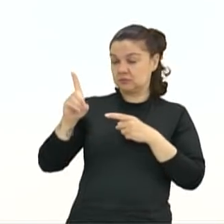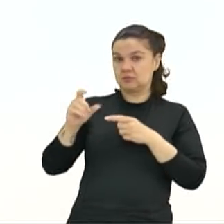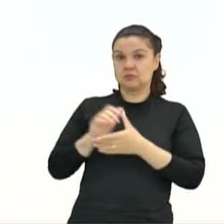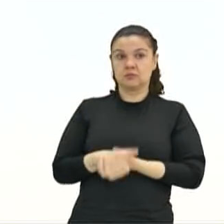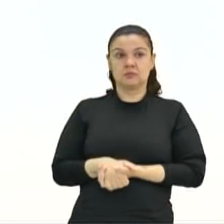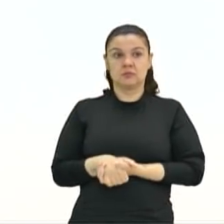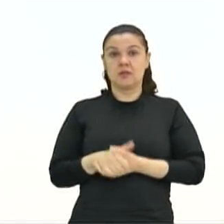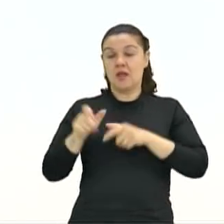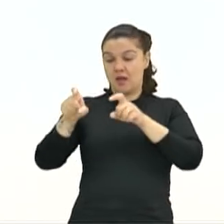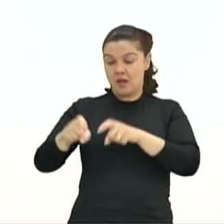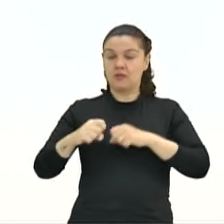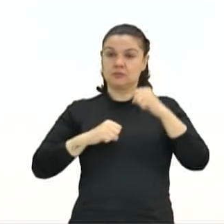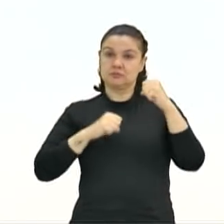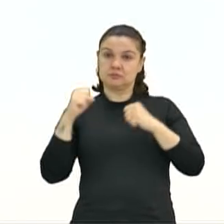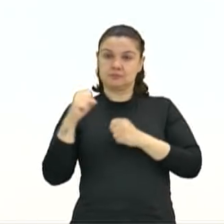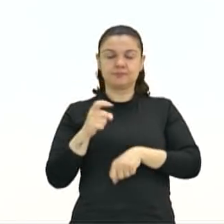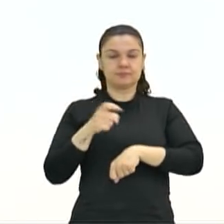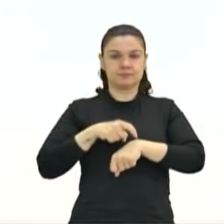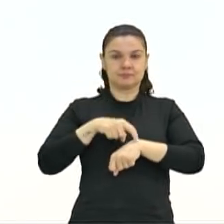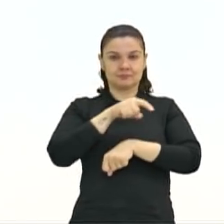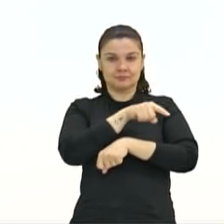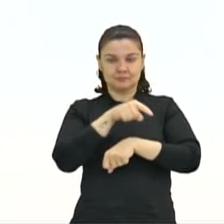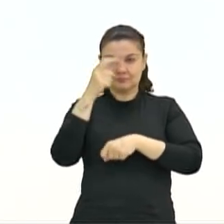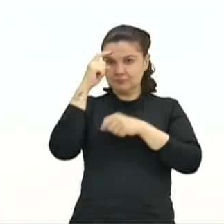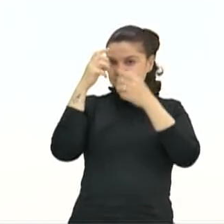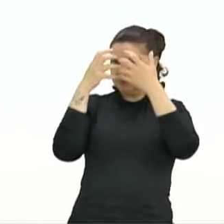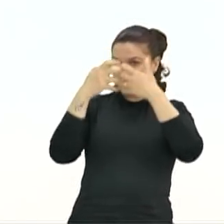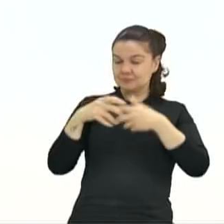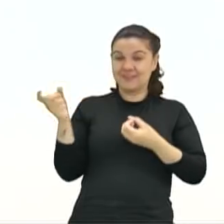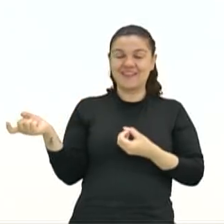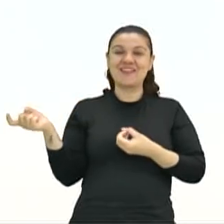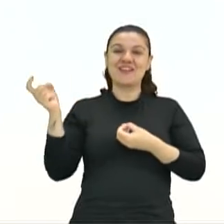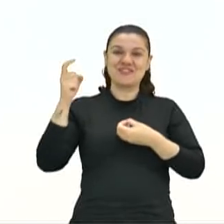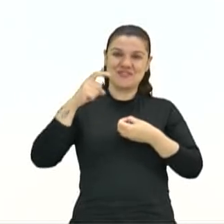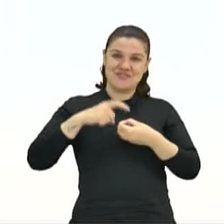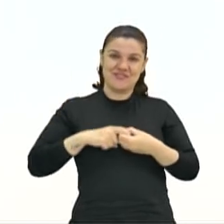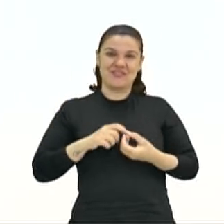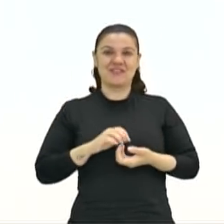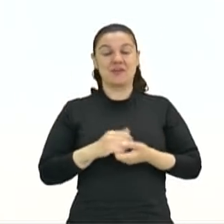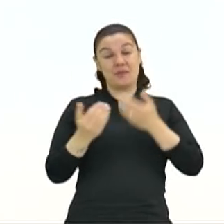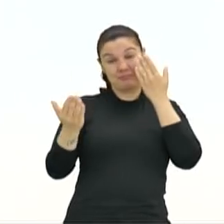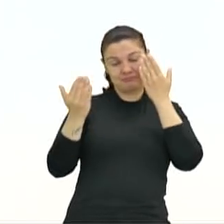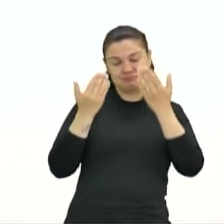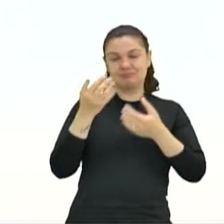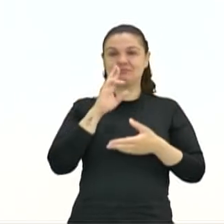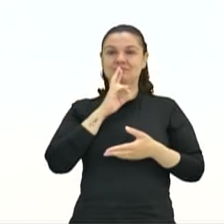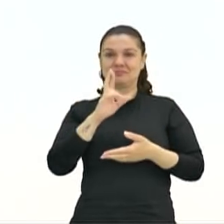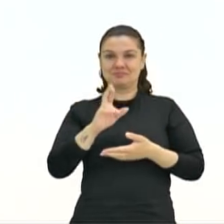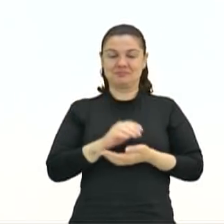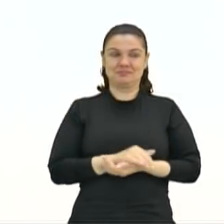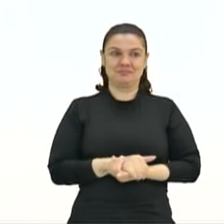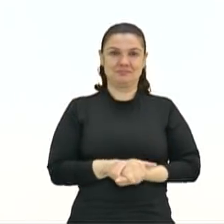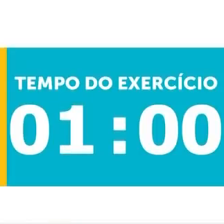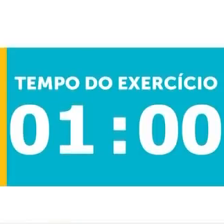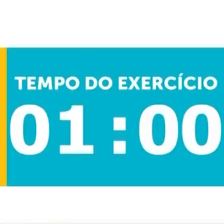D, agroindústria? Vamos lá, pensem um pouquinho e daqui a pouco a gente confere a resposta.